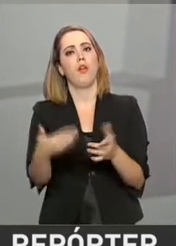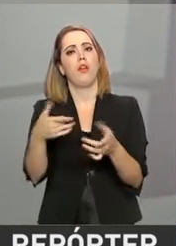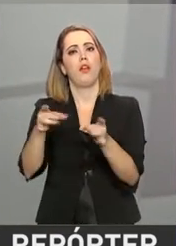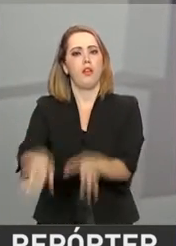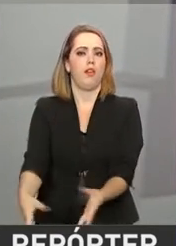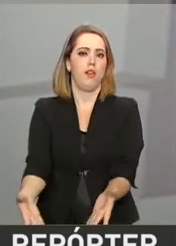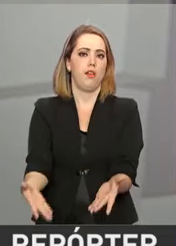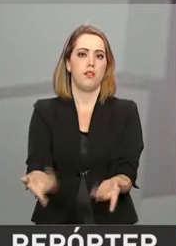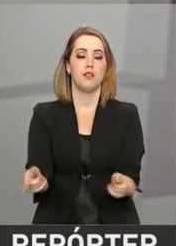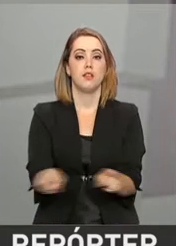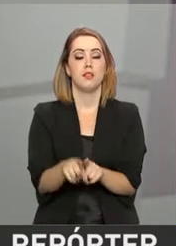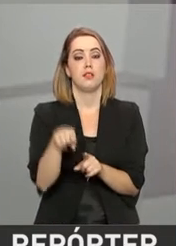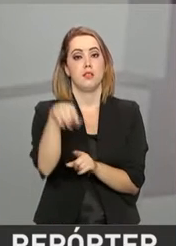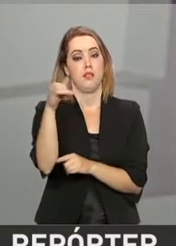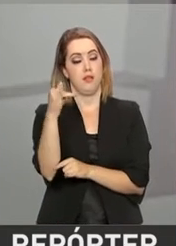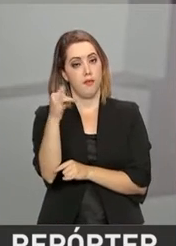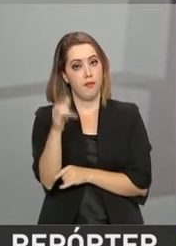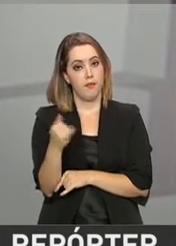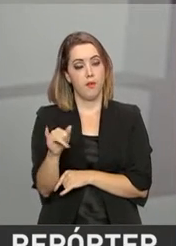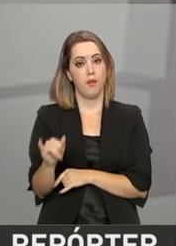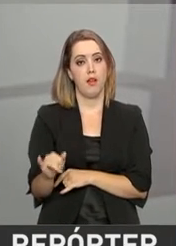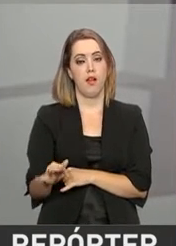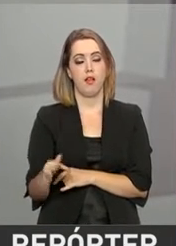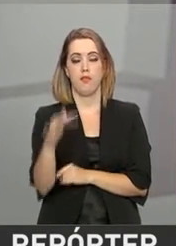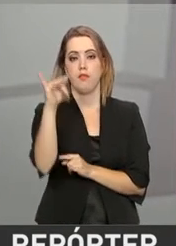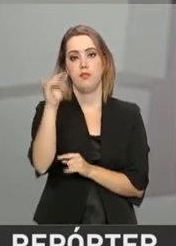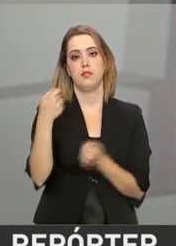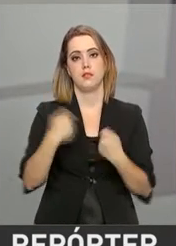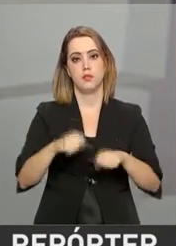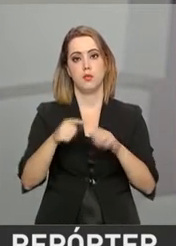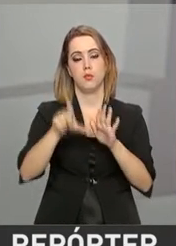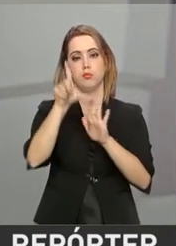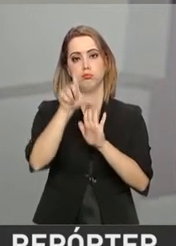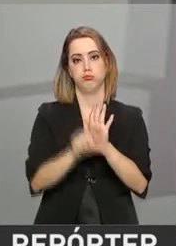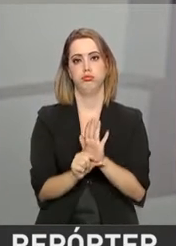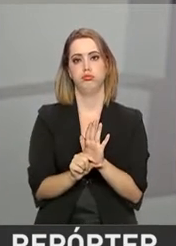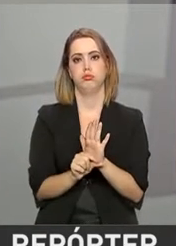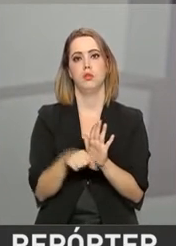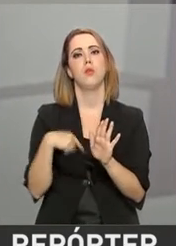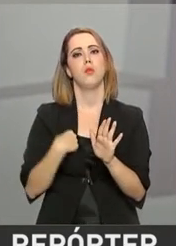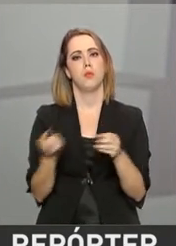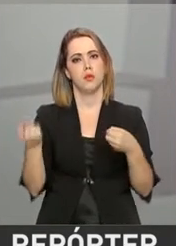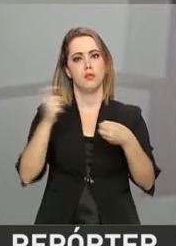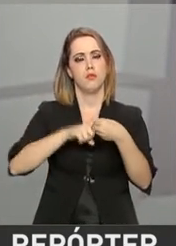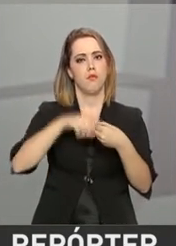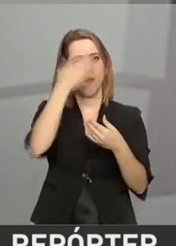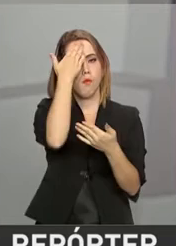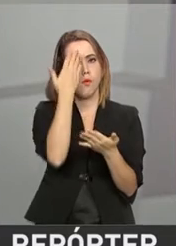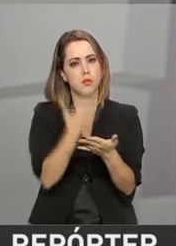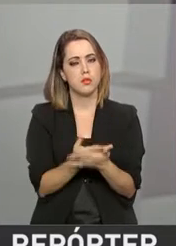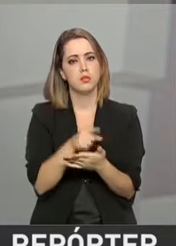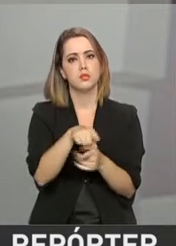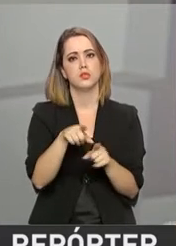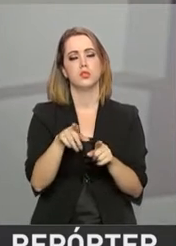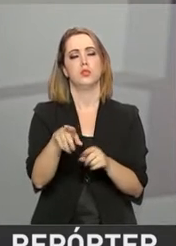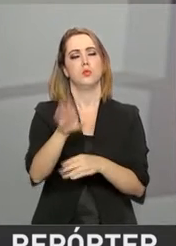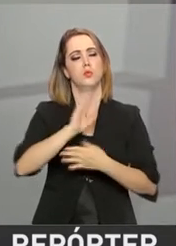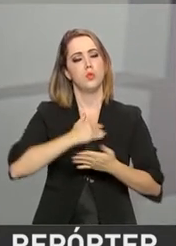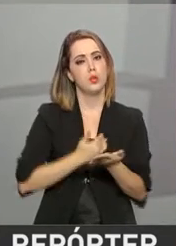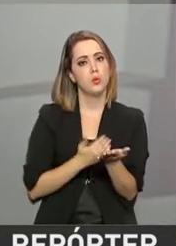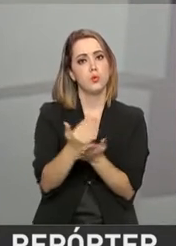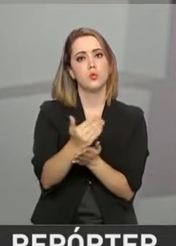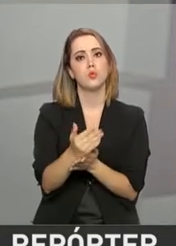baixa e estável é condição necessária para a retomada da confiança porque porque preserva o poder de compra dos